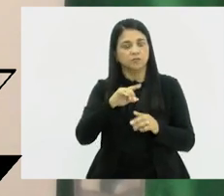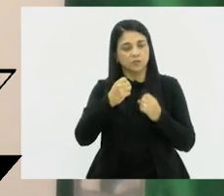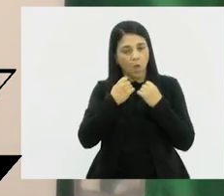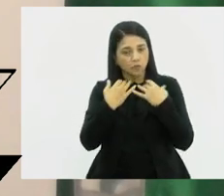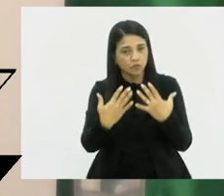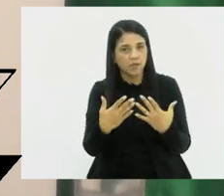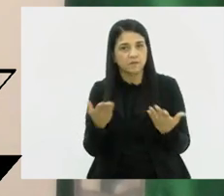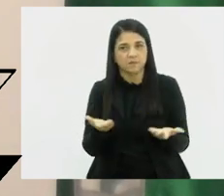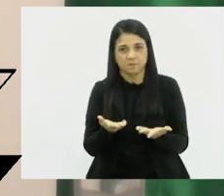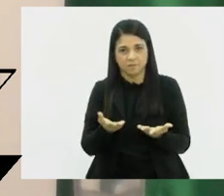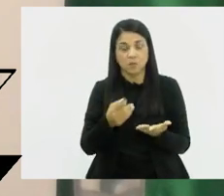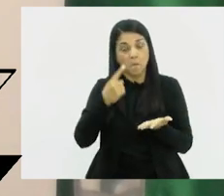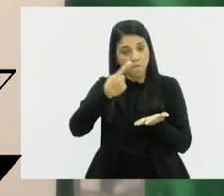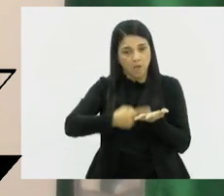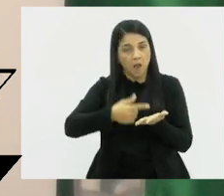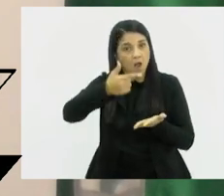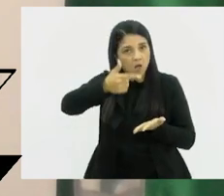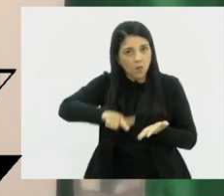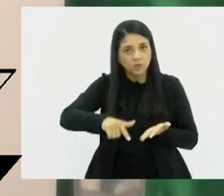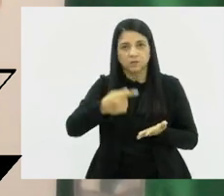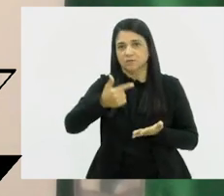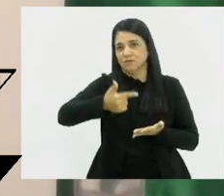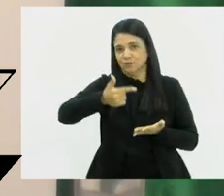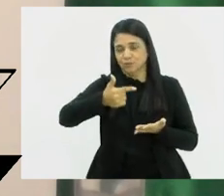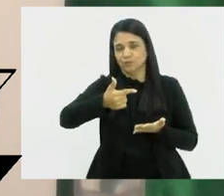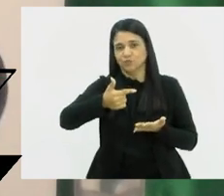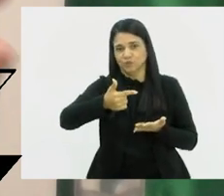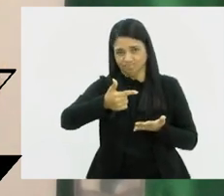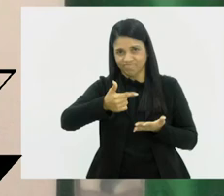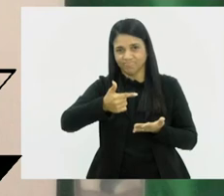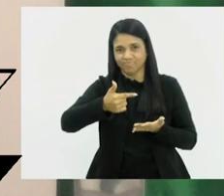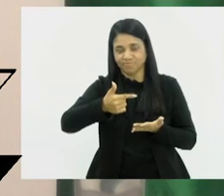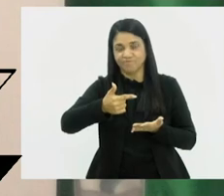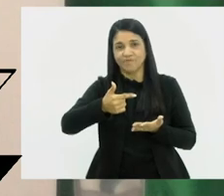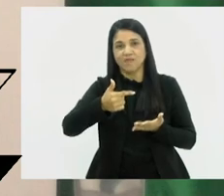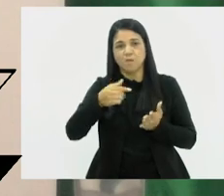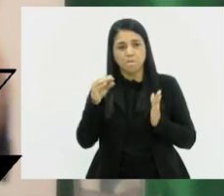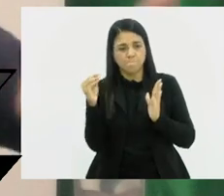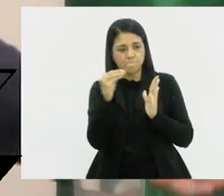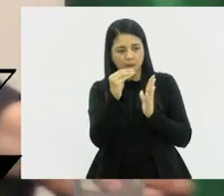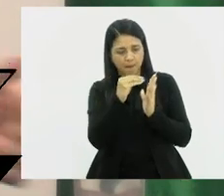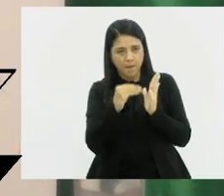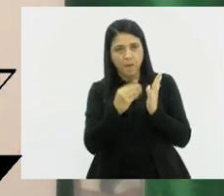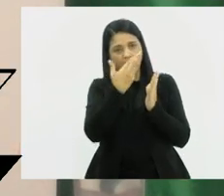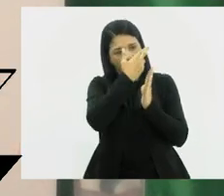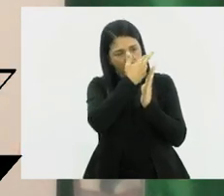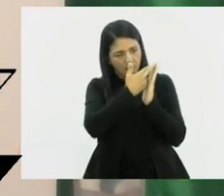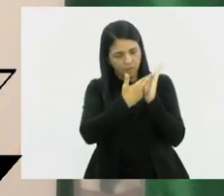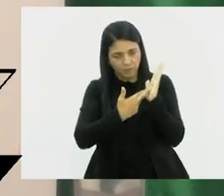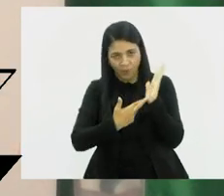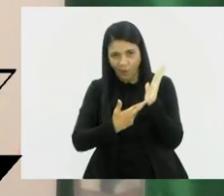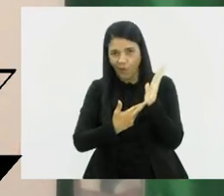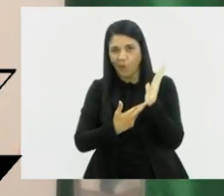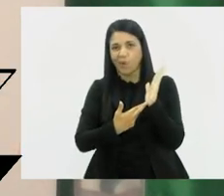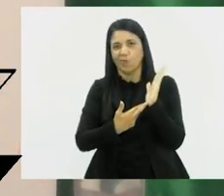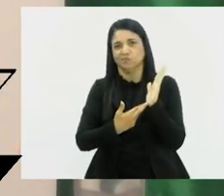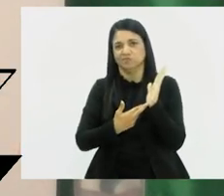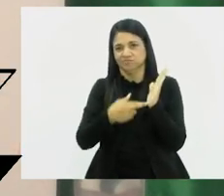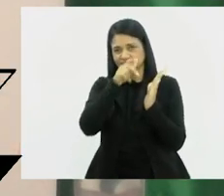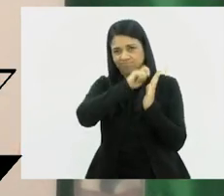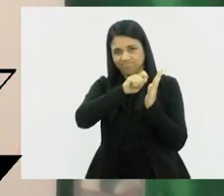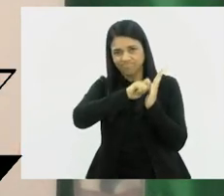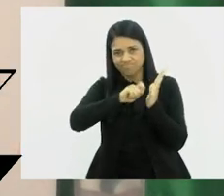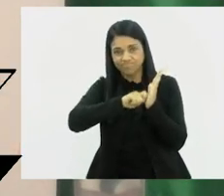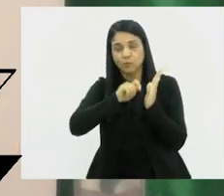teremos e já marcar uma outra para poder afinar e ver, e aí colocar, fazer tipo um relatório do que a